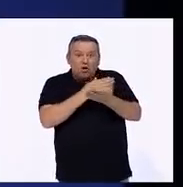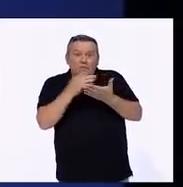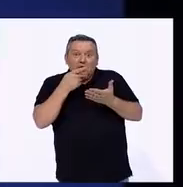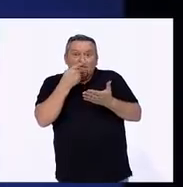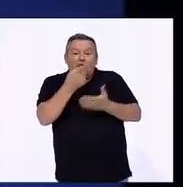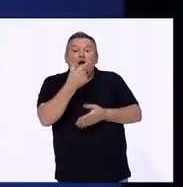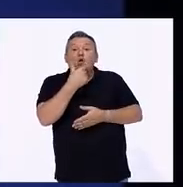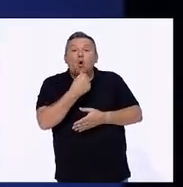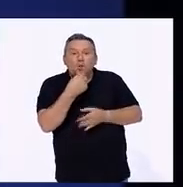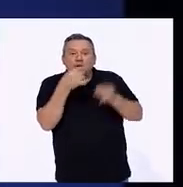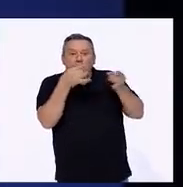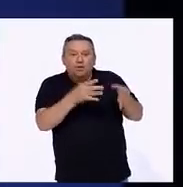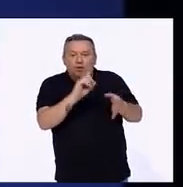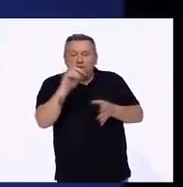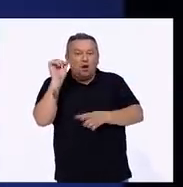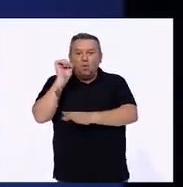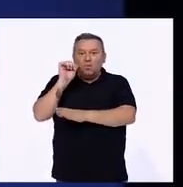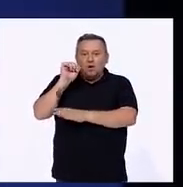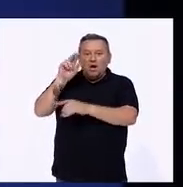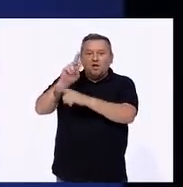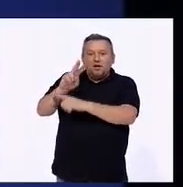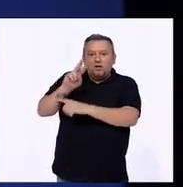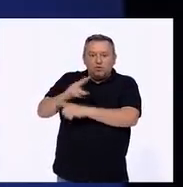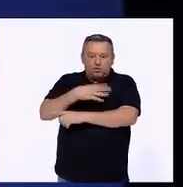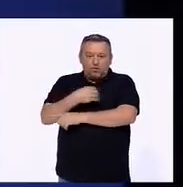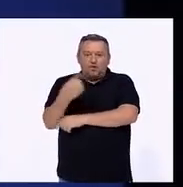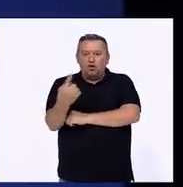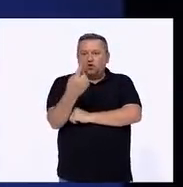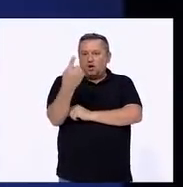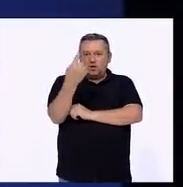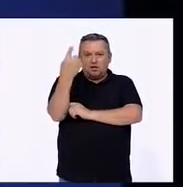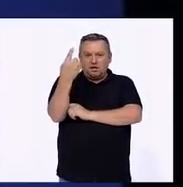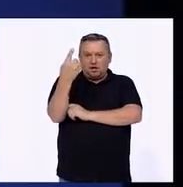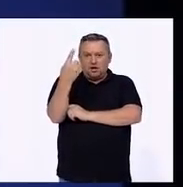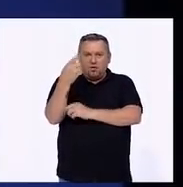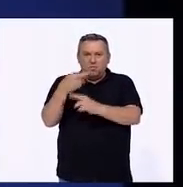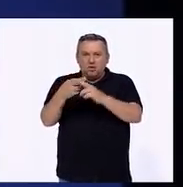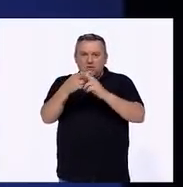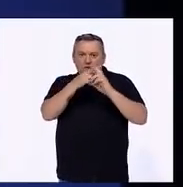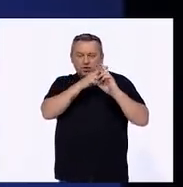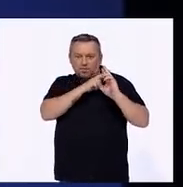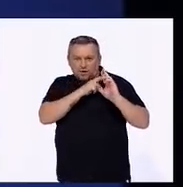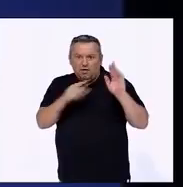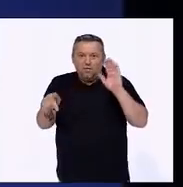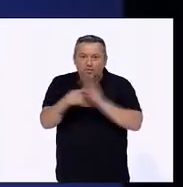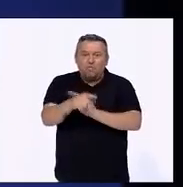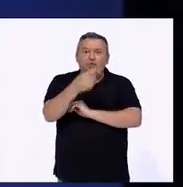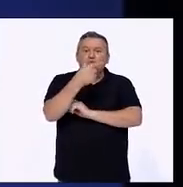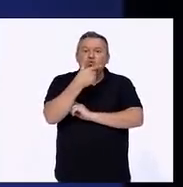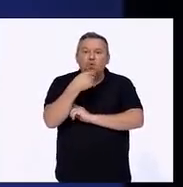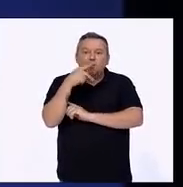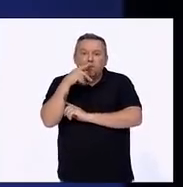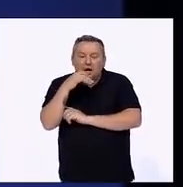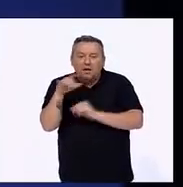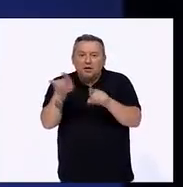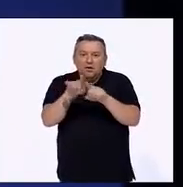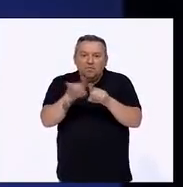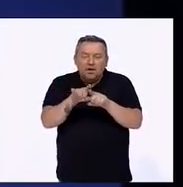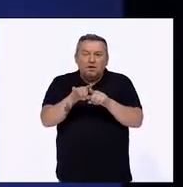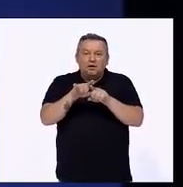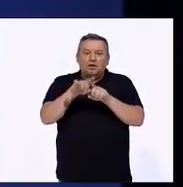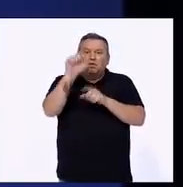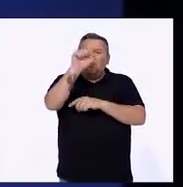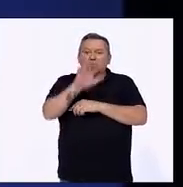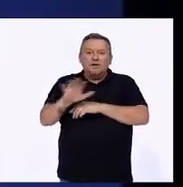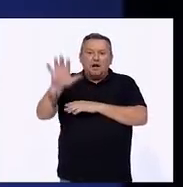sobre as mulheres que fazem, que criam os seus filhos sozinhas, cumprindo o papel dos homens em compartilhar responsabilidades e do Estado.